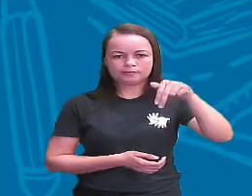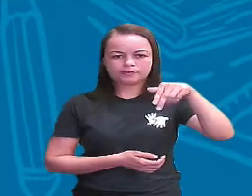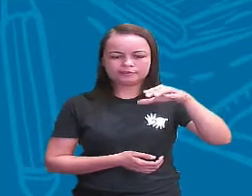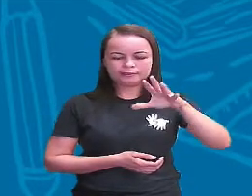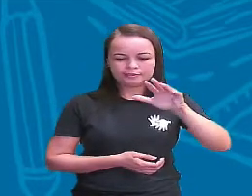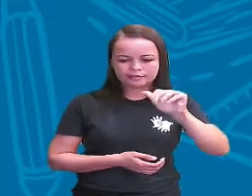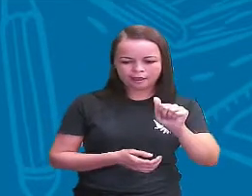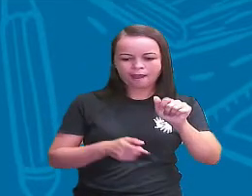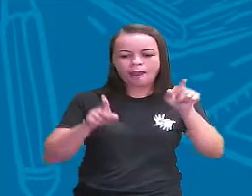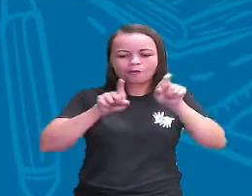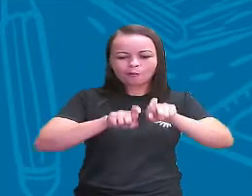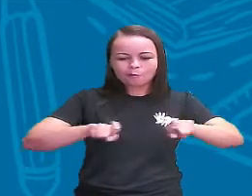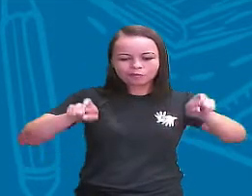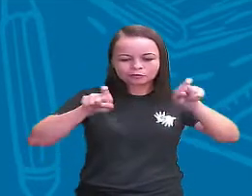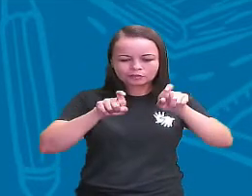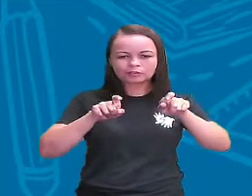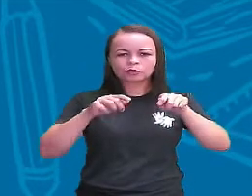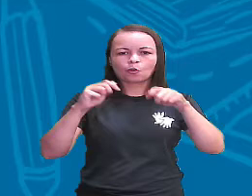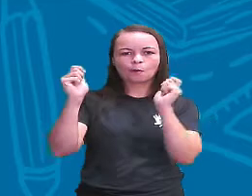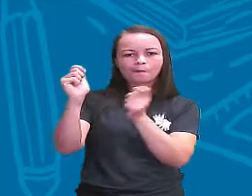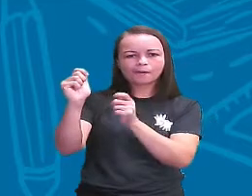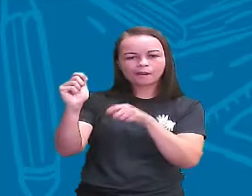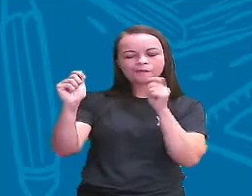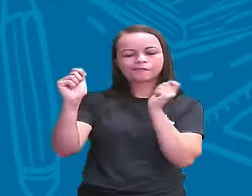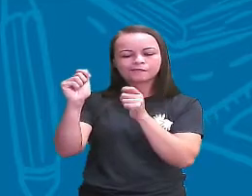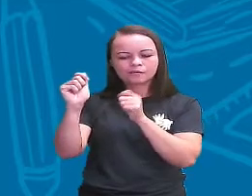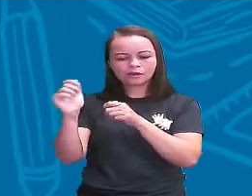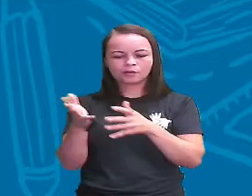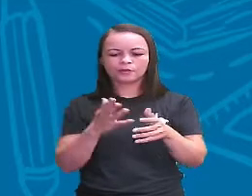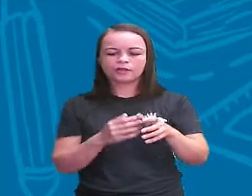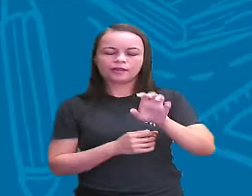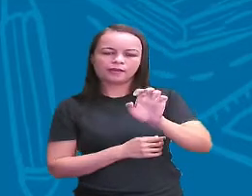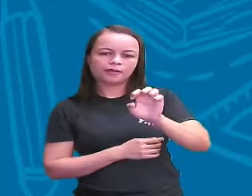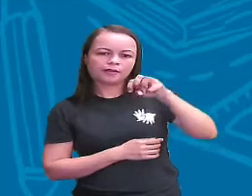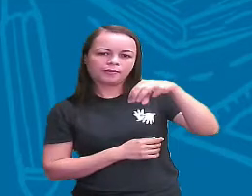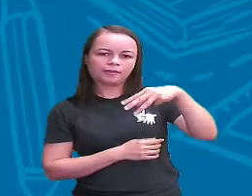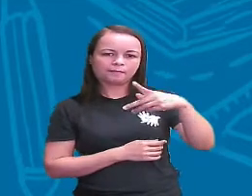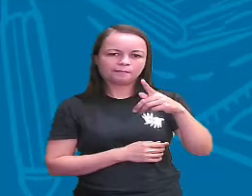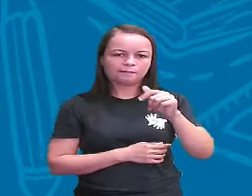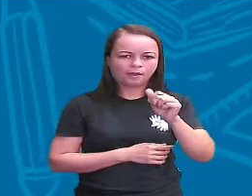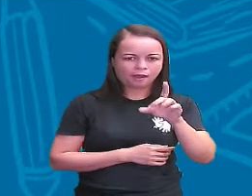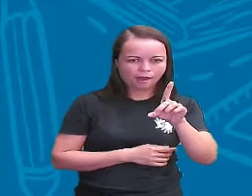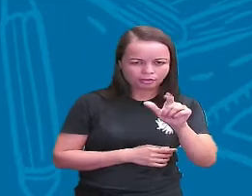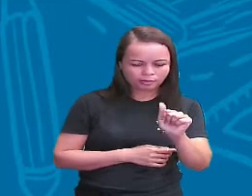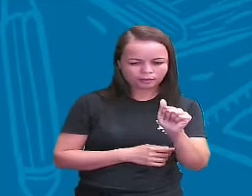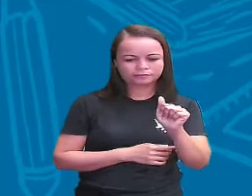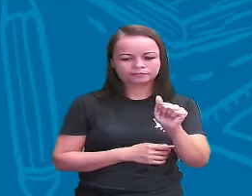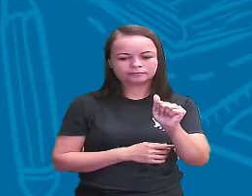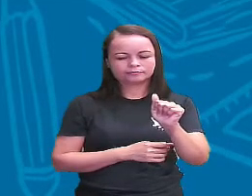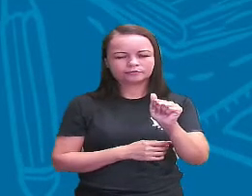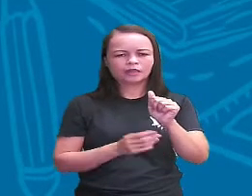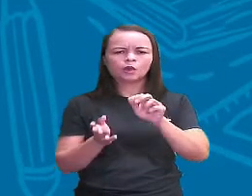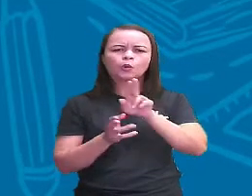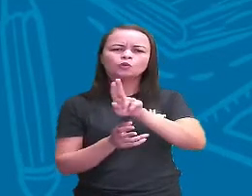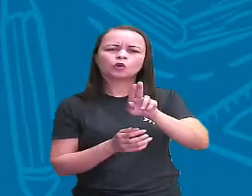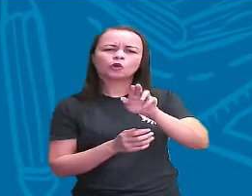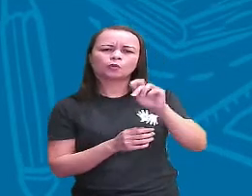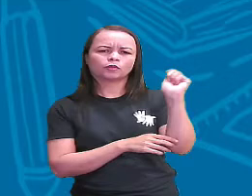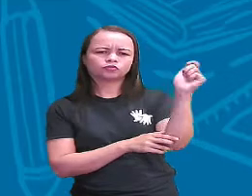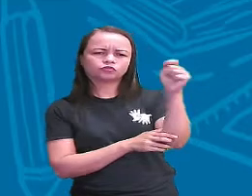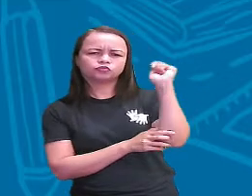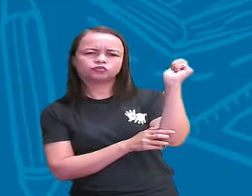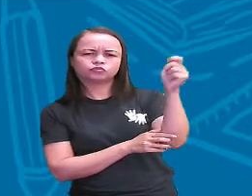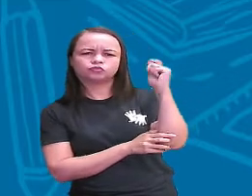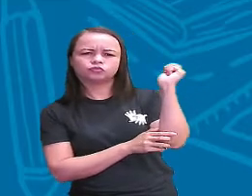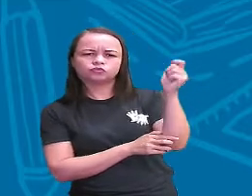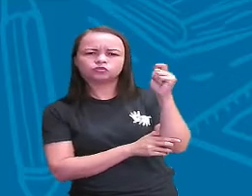computador, berimbau, empada. Percebam. No ambulância, temos aí, antes do